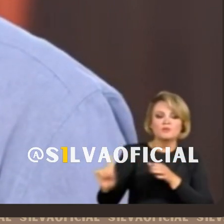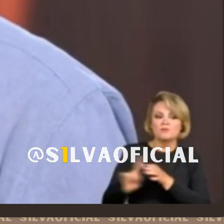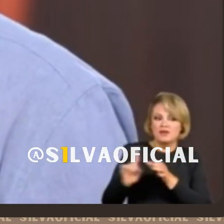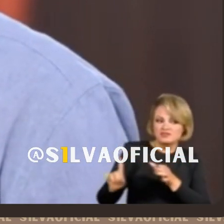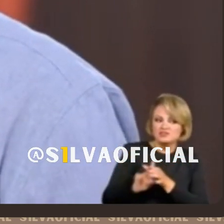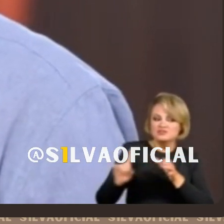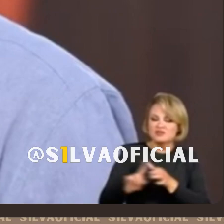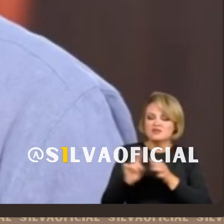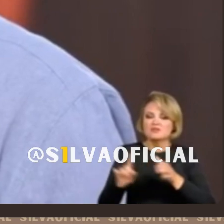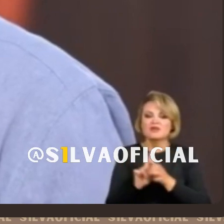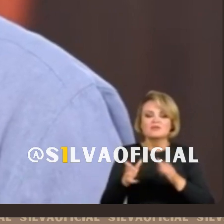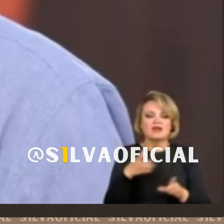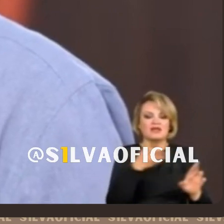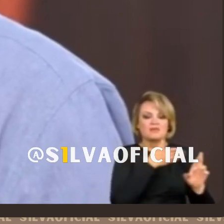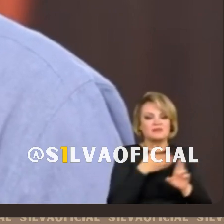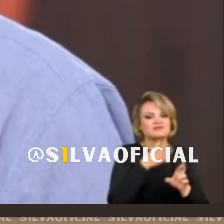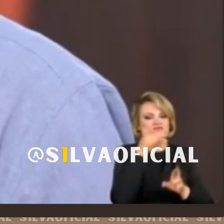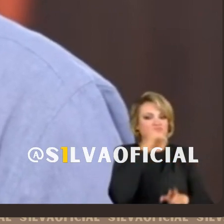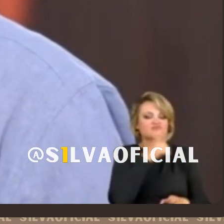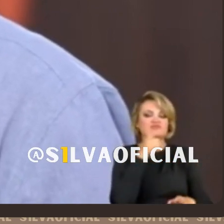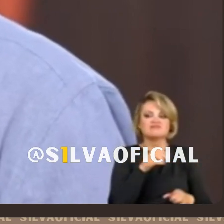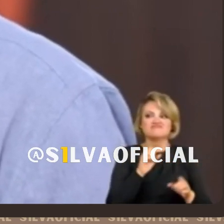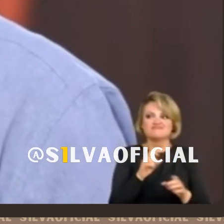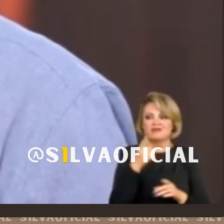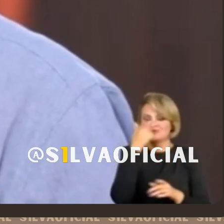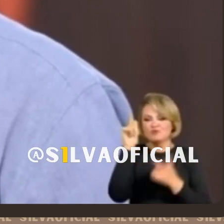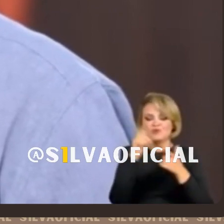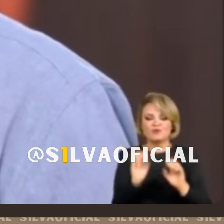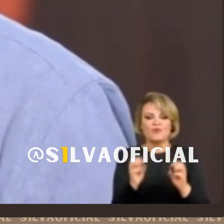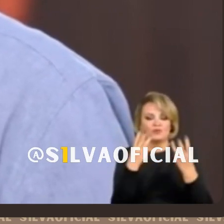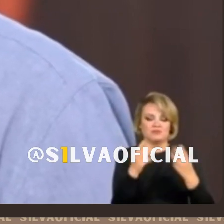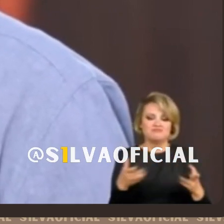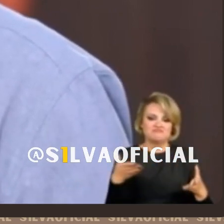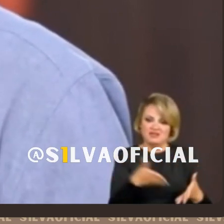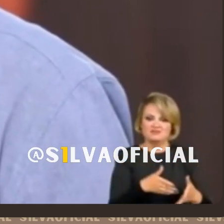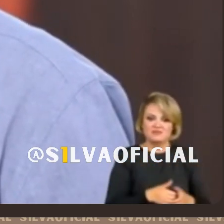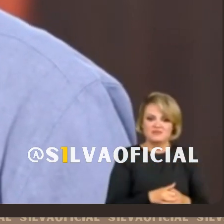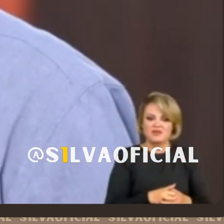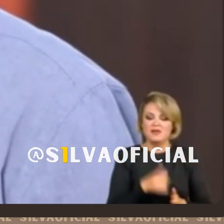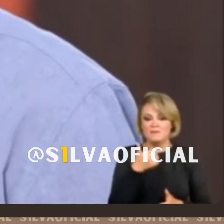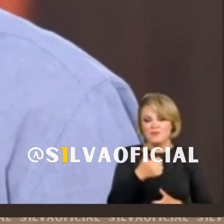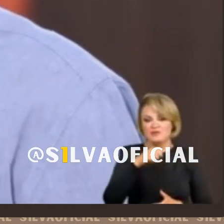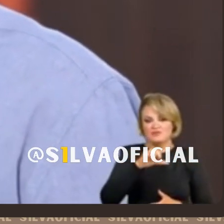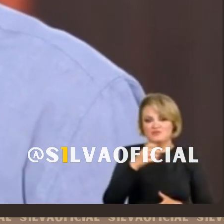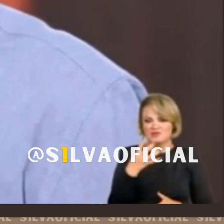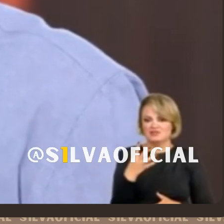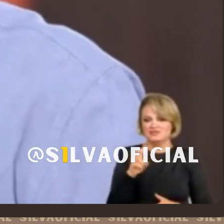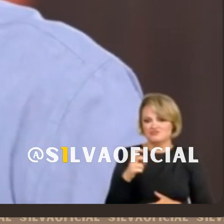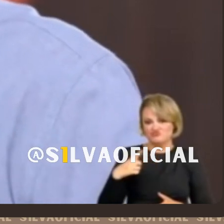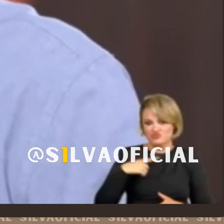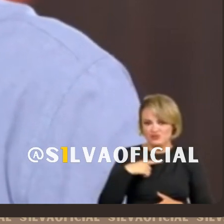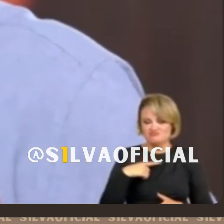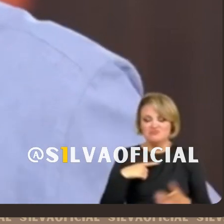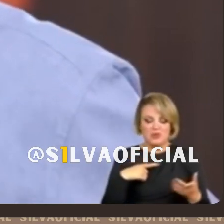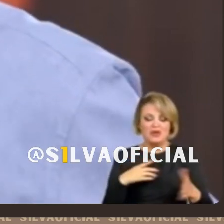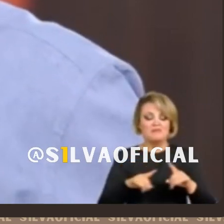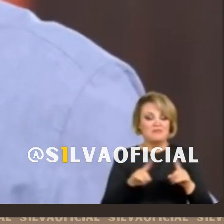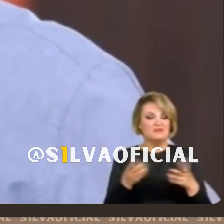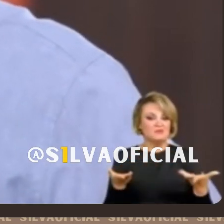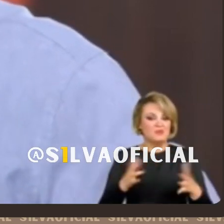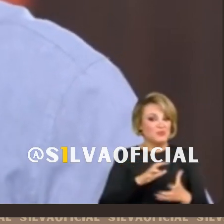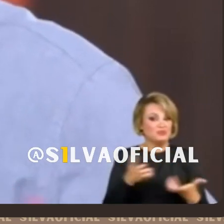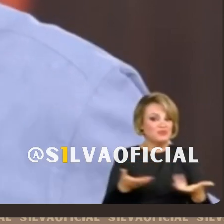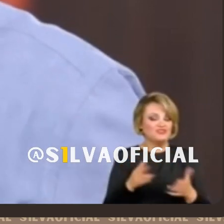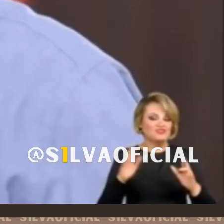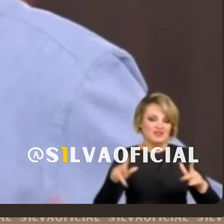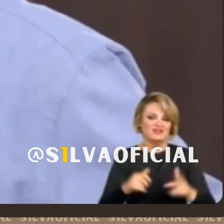ONU. A ONU de 45 não representa mais o que é o mundo de hoje. Então o Brasil quer entrar, a África tem países para